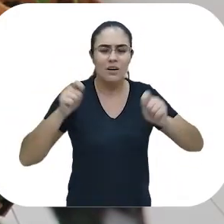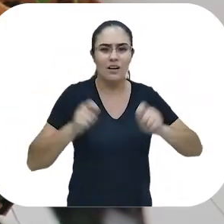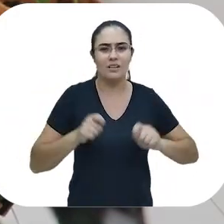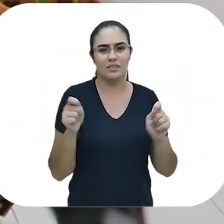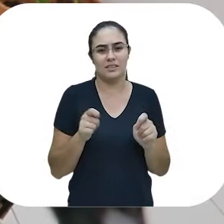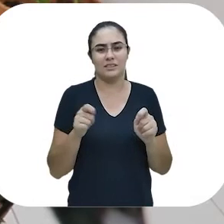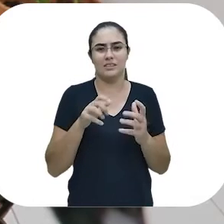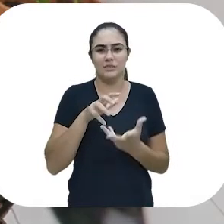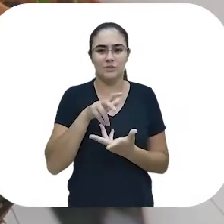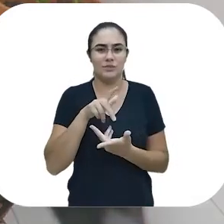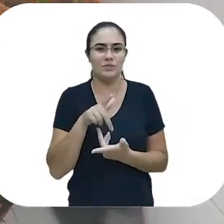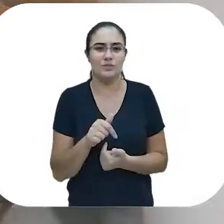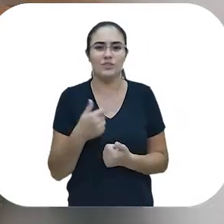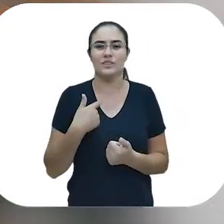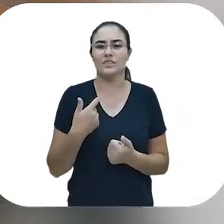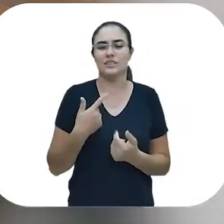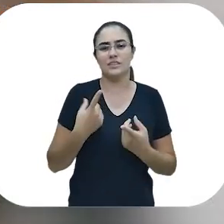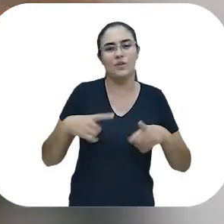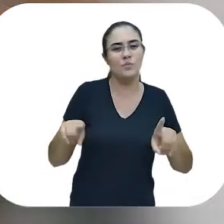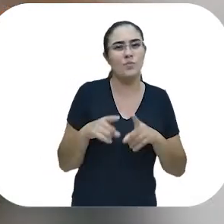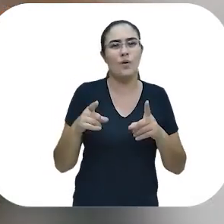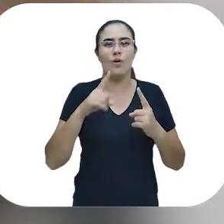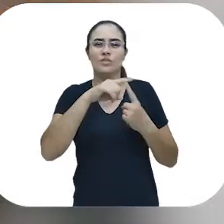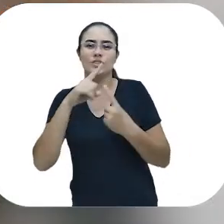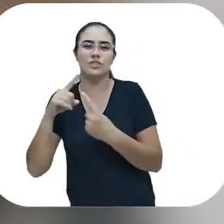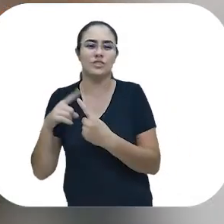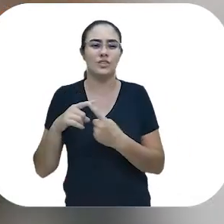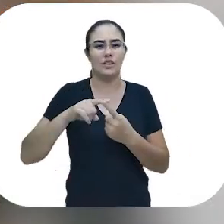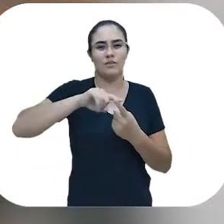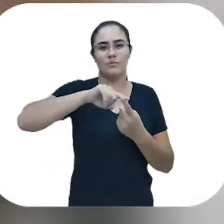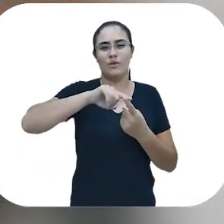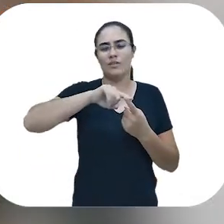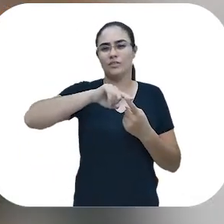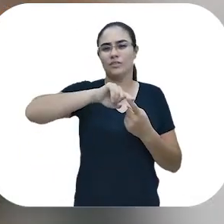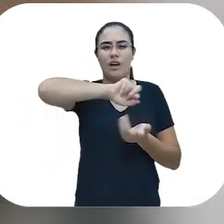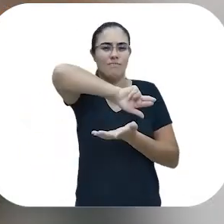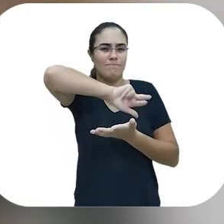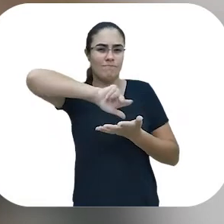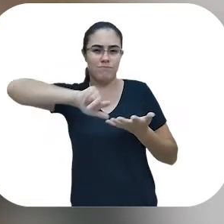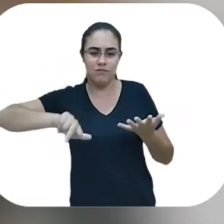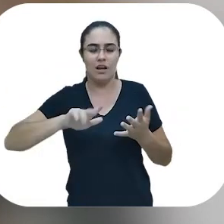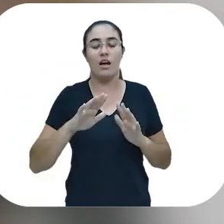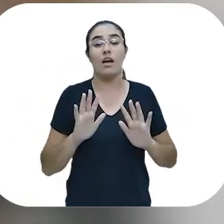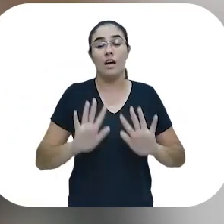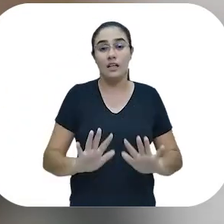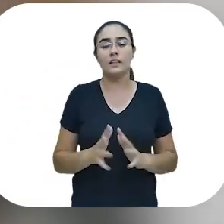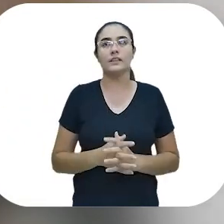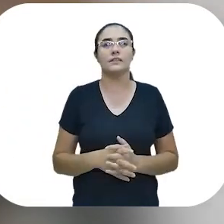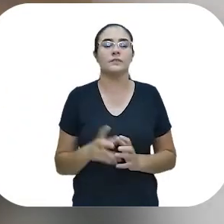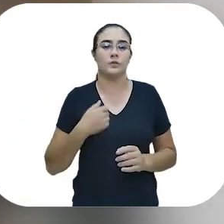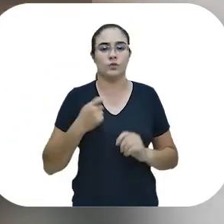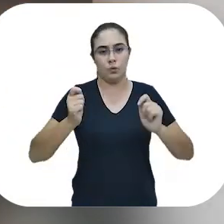de ritmos, de gêneros. E logo, quando eu pude sair de casa, né, aos